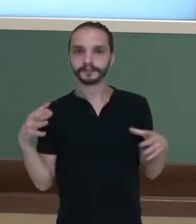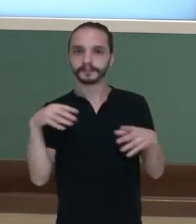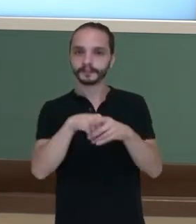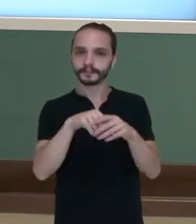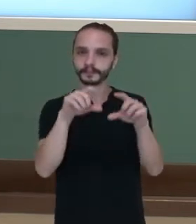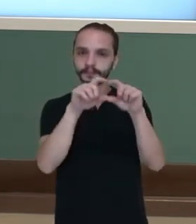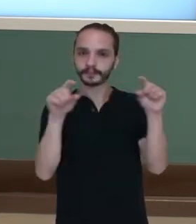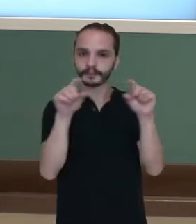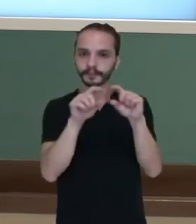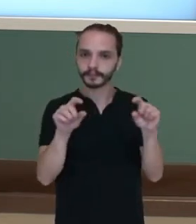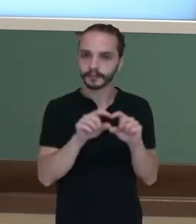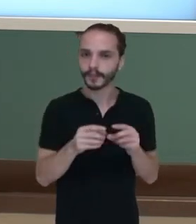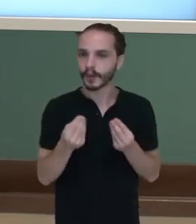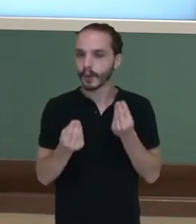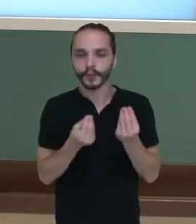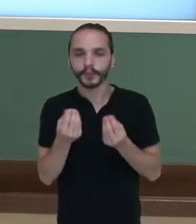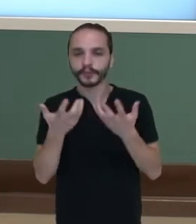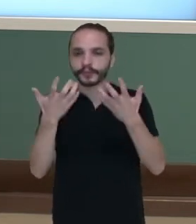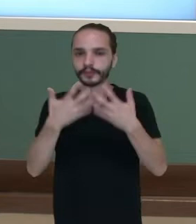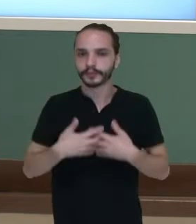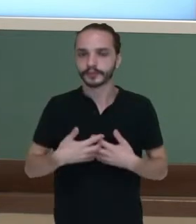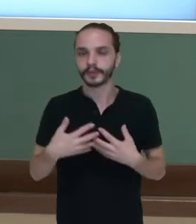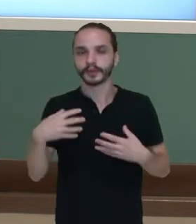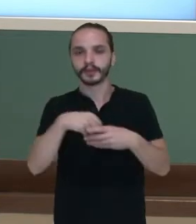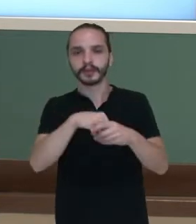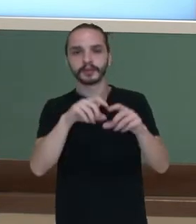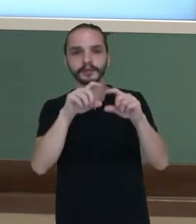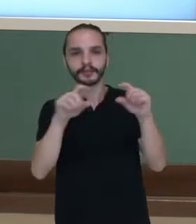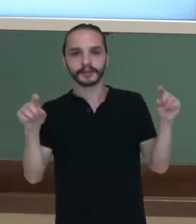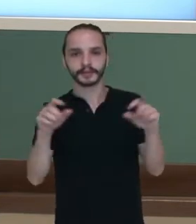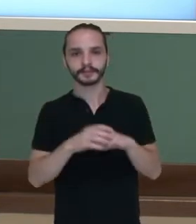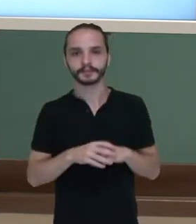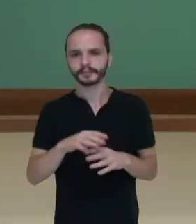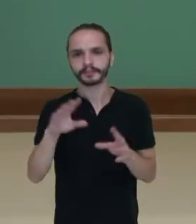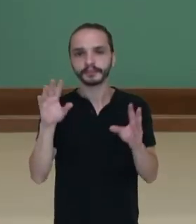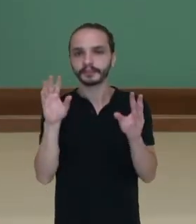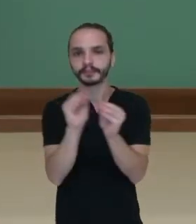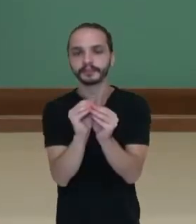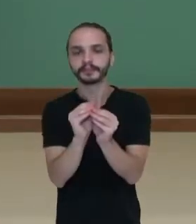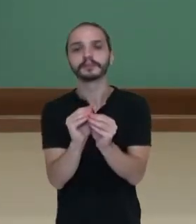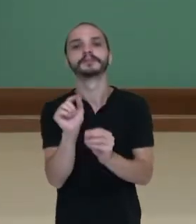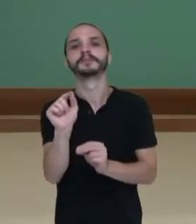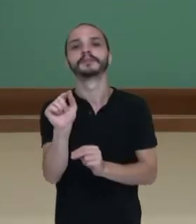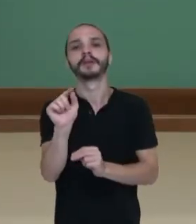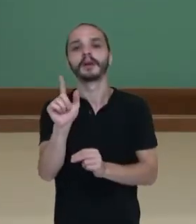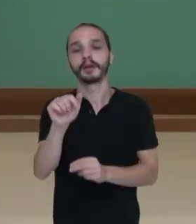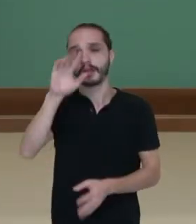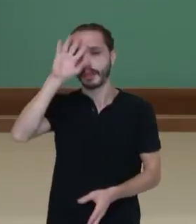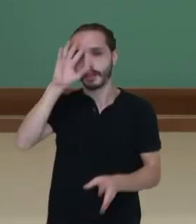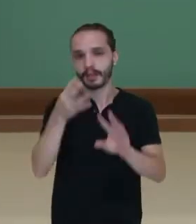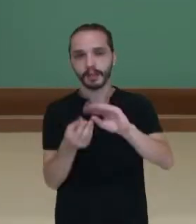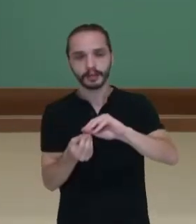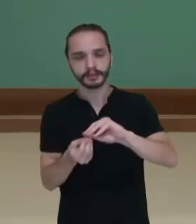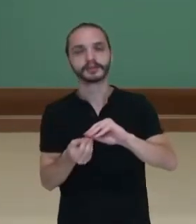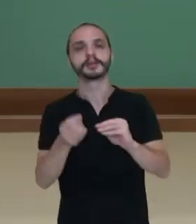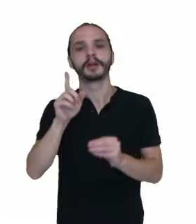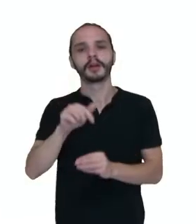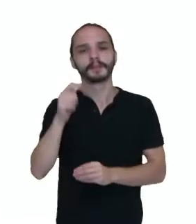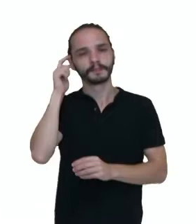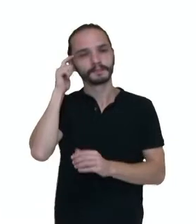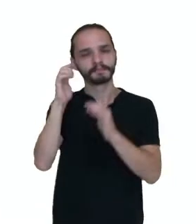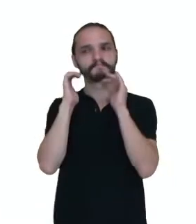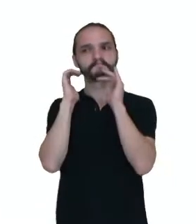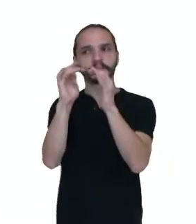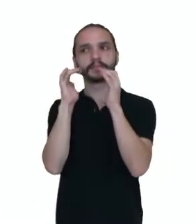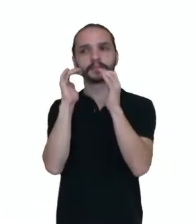frase, como elas devem vir nessa frase, né? Em suma, a lógica ela serve para pensar